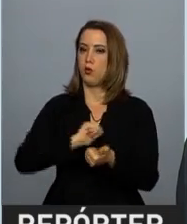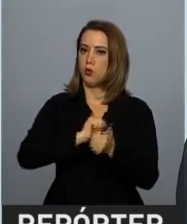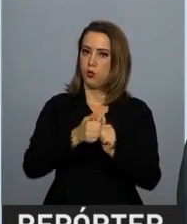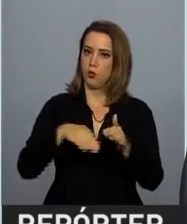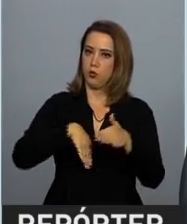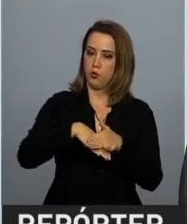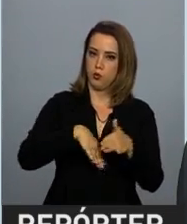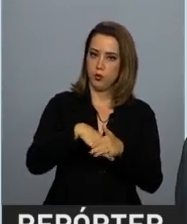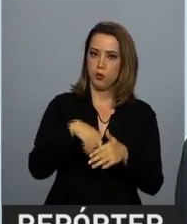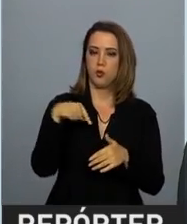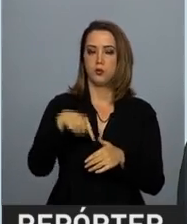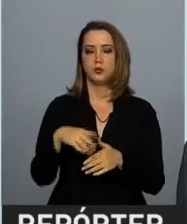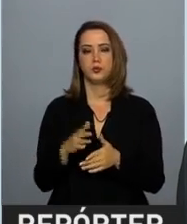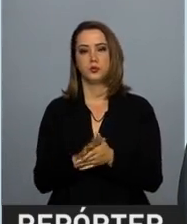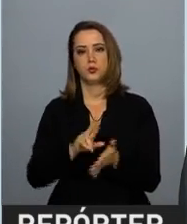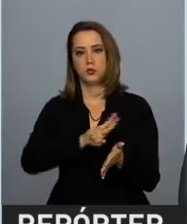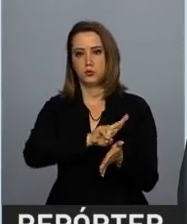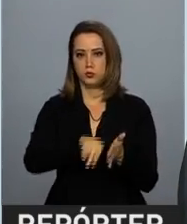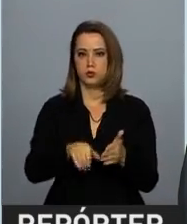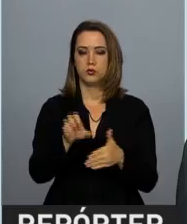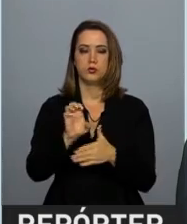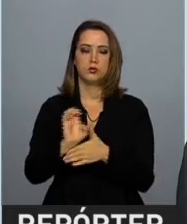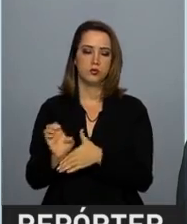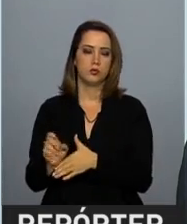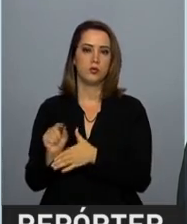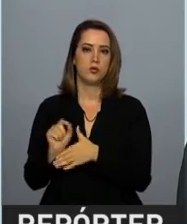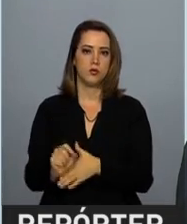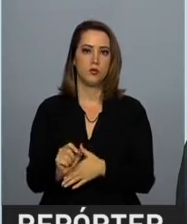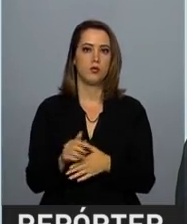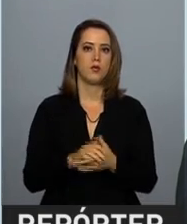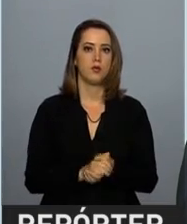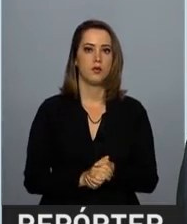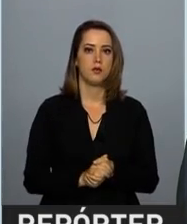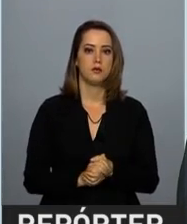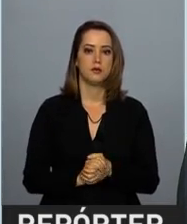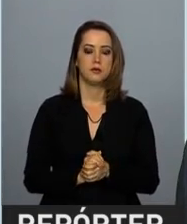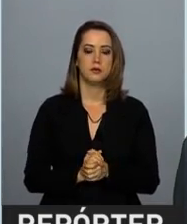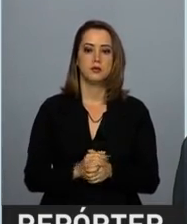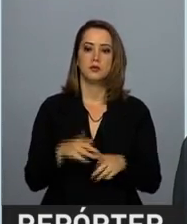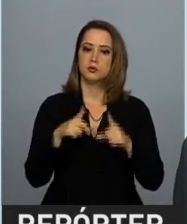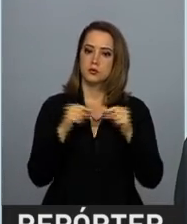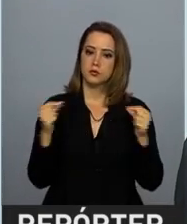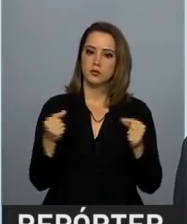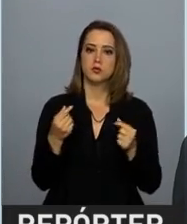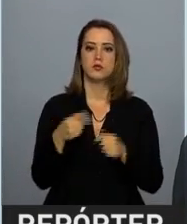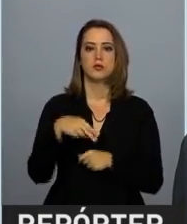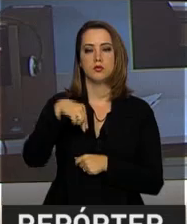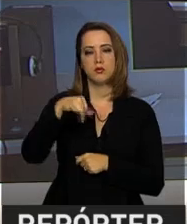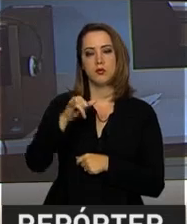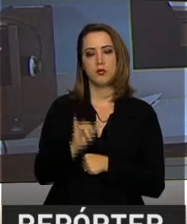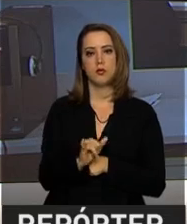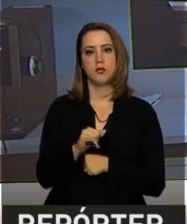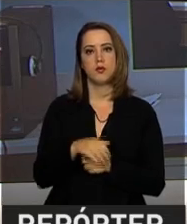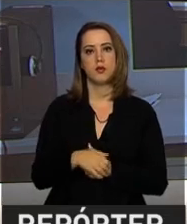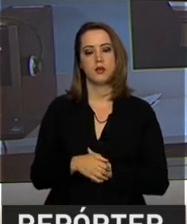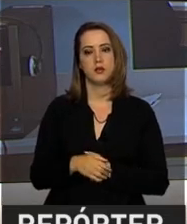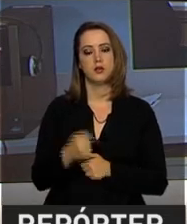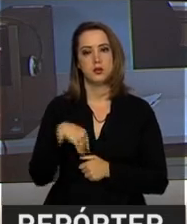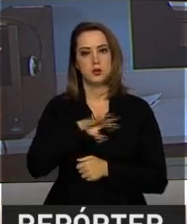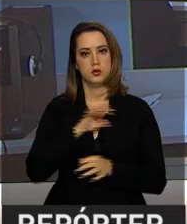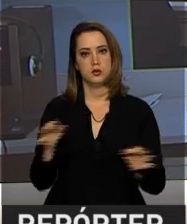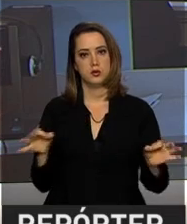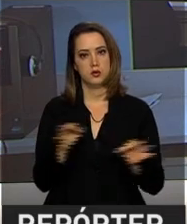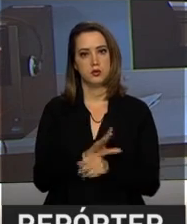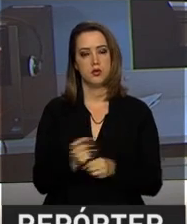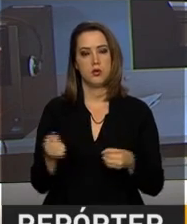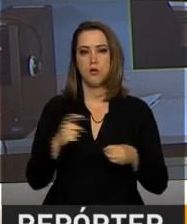Paulo, Brasília, Belo Horizonte, Salvador e Manaus. De Brasília, Ney Pereira. E nós ficamos por